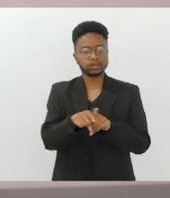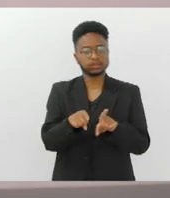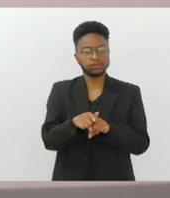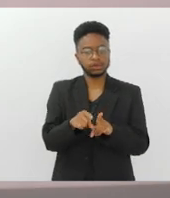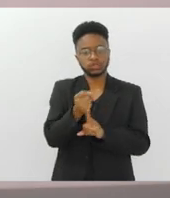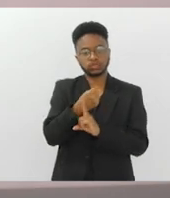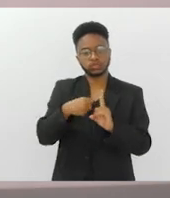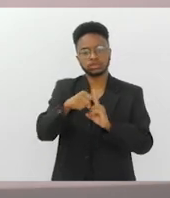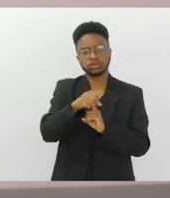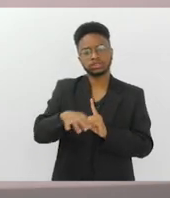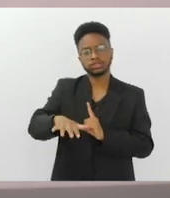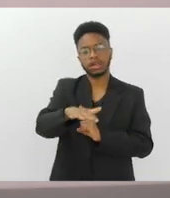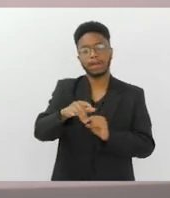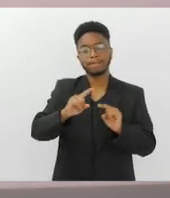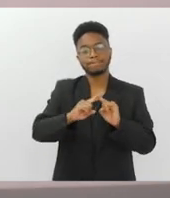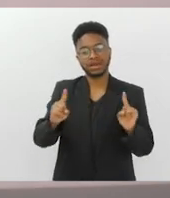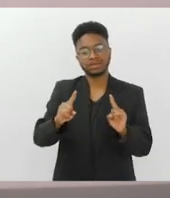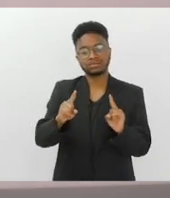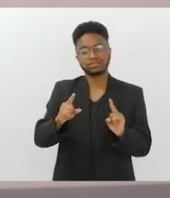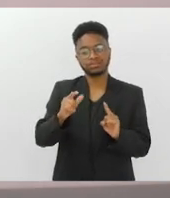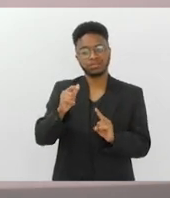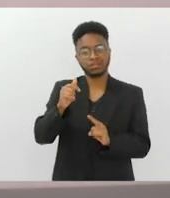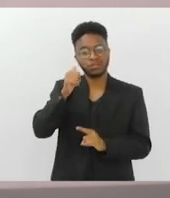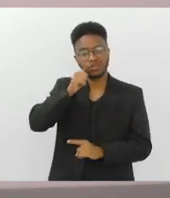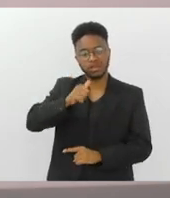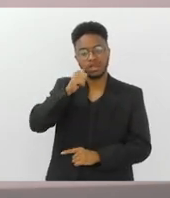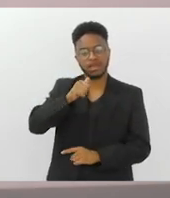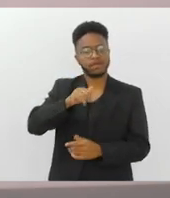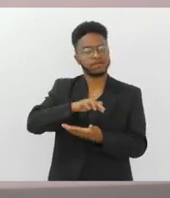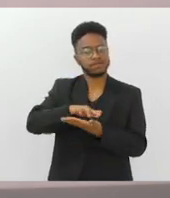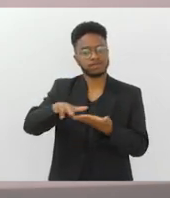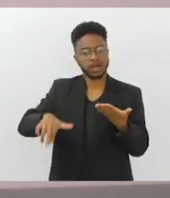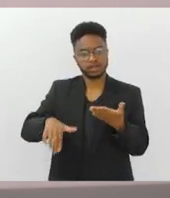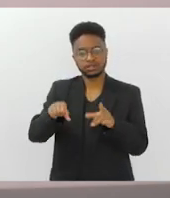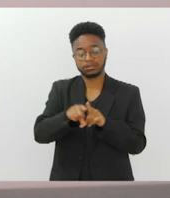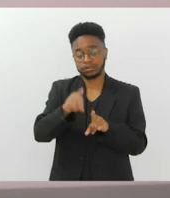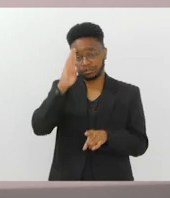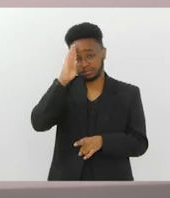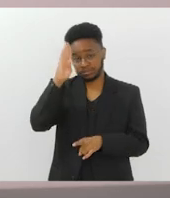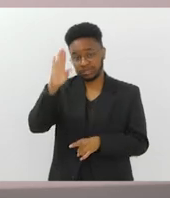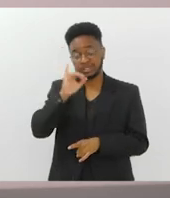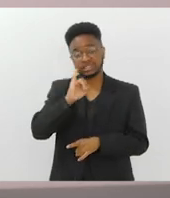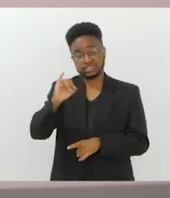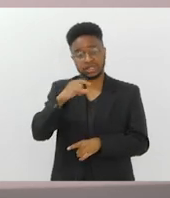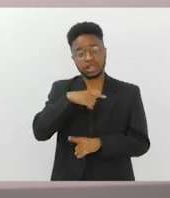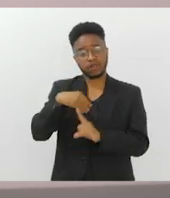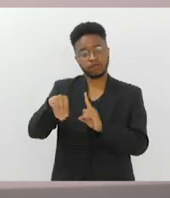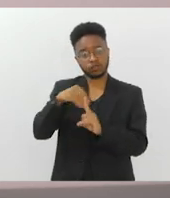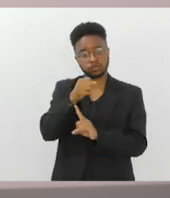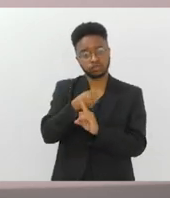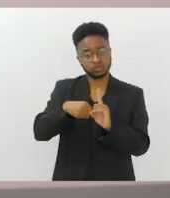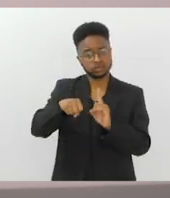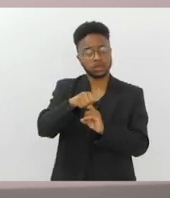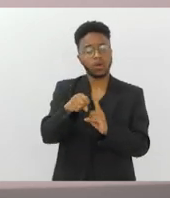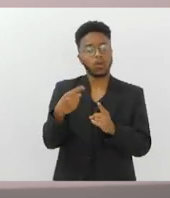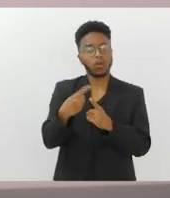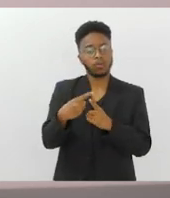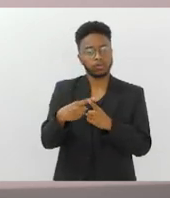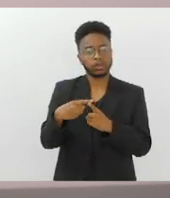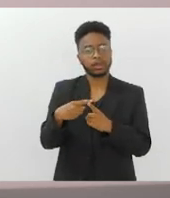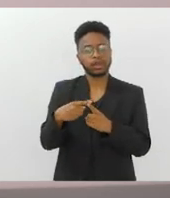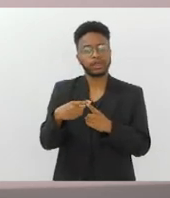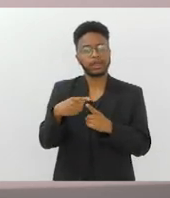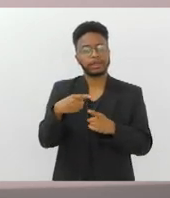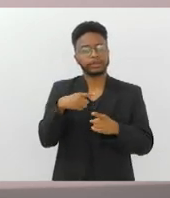entanto, muitas mulheres, principalmente aquelas em situação de vulnerabilidade social, que enfrentam o